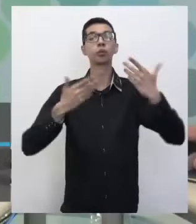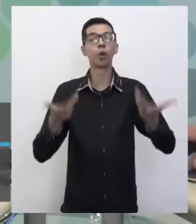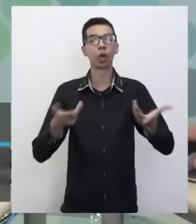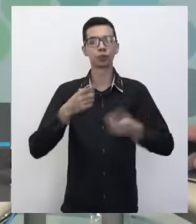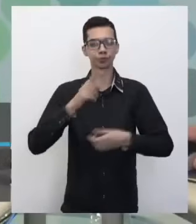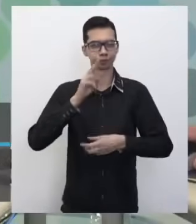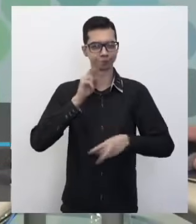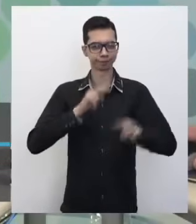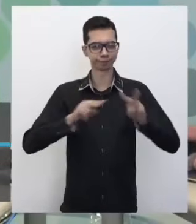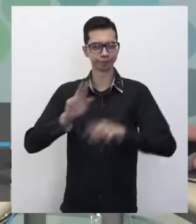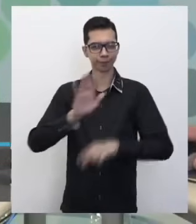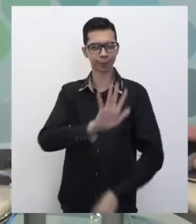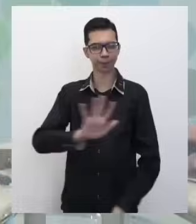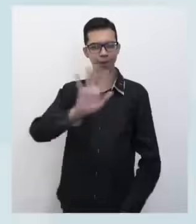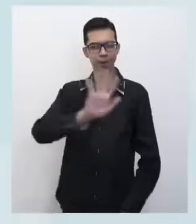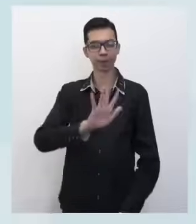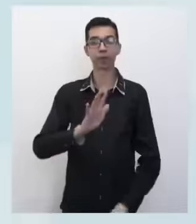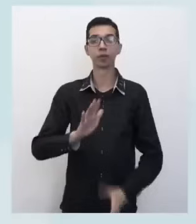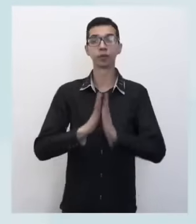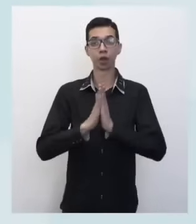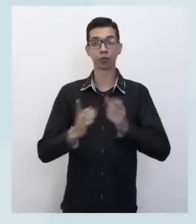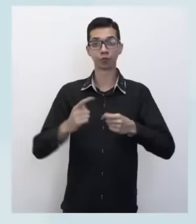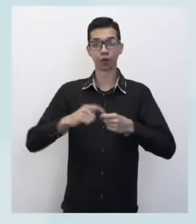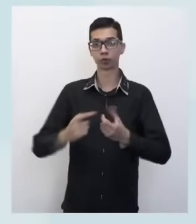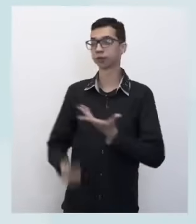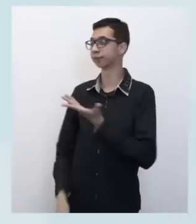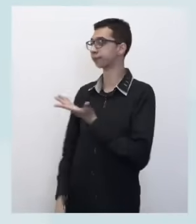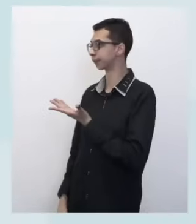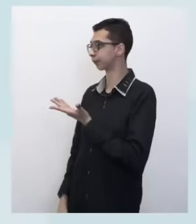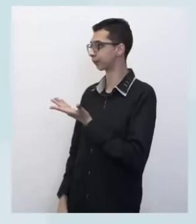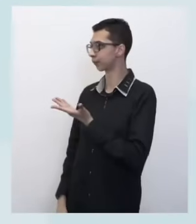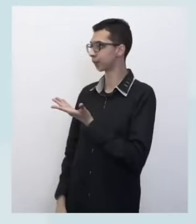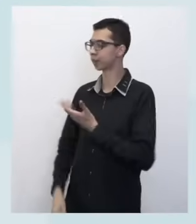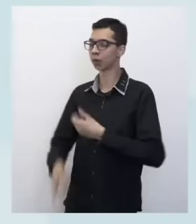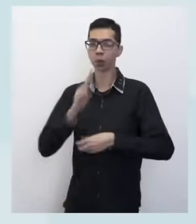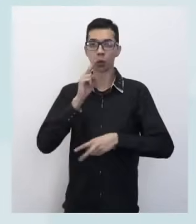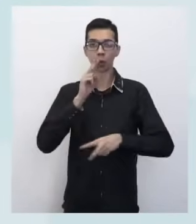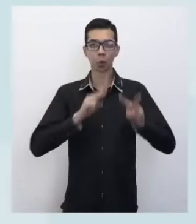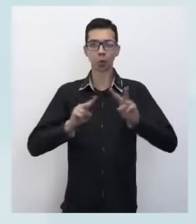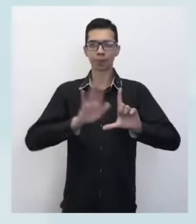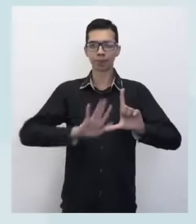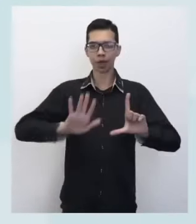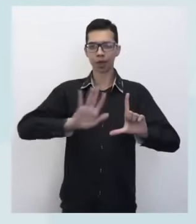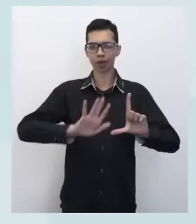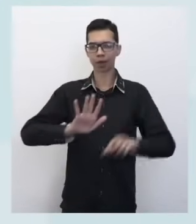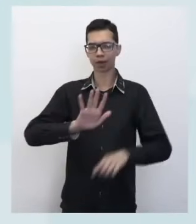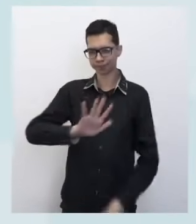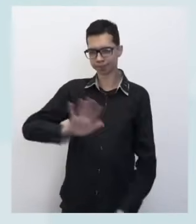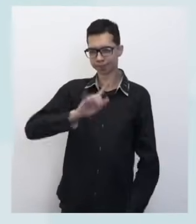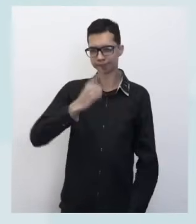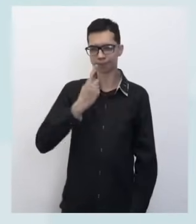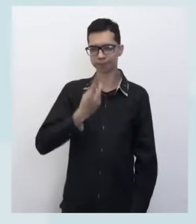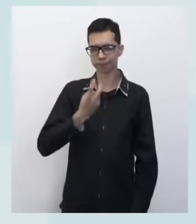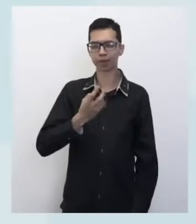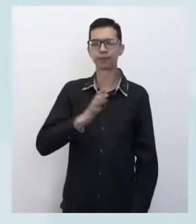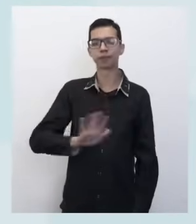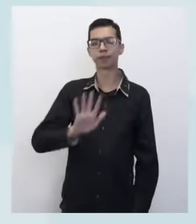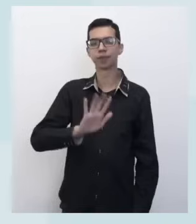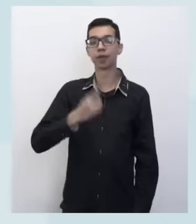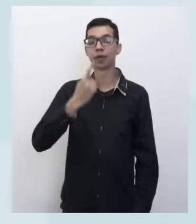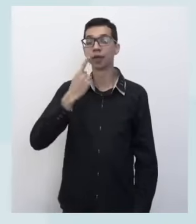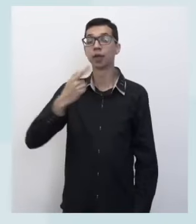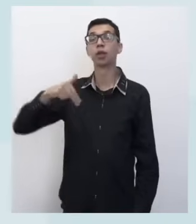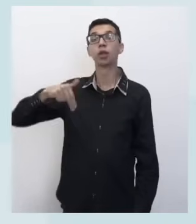aí o mapa. Eu vou pedir para voltar, para vocês conseguirem observar no mapa. Observem aí o mapa, ó, da região norte